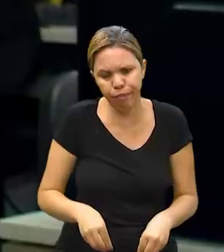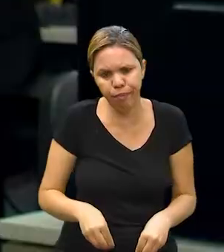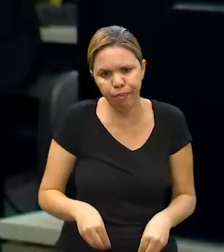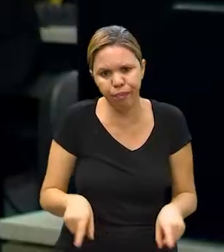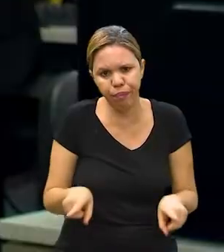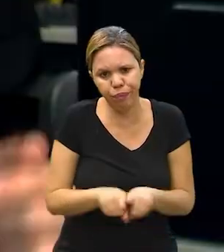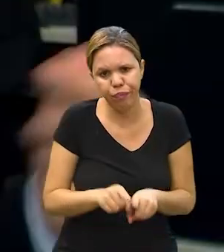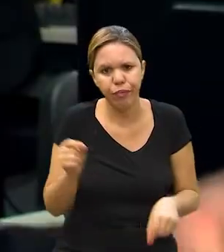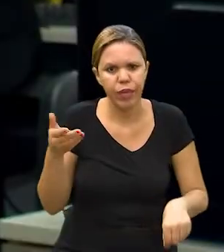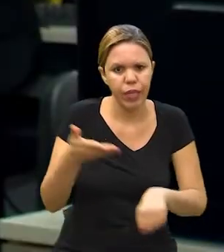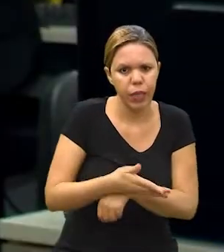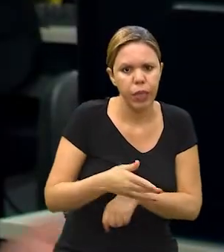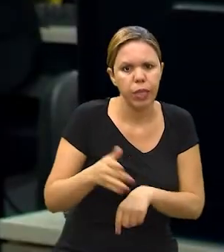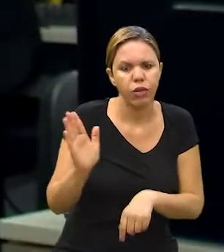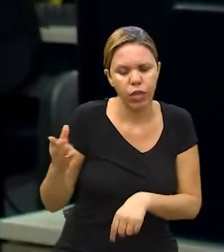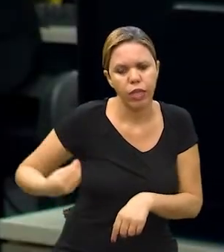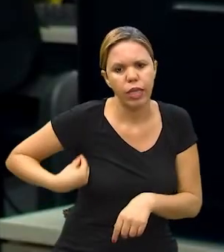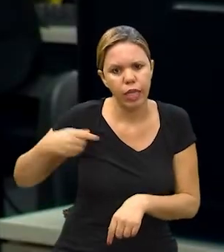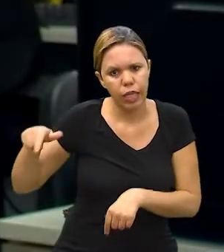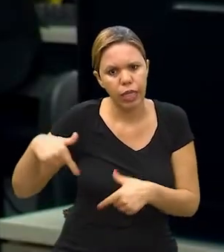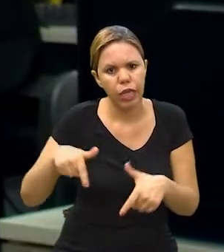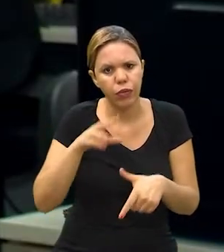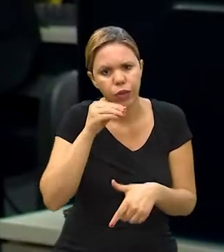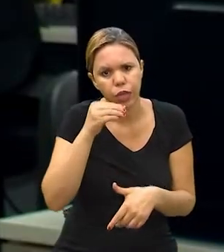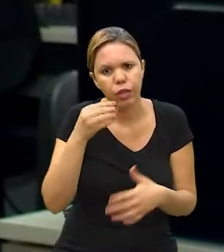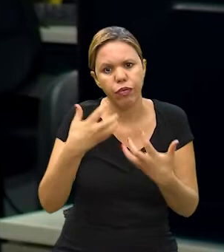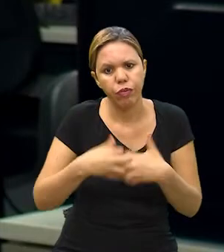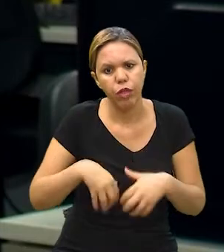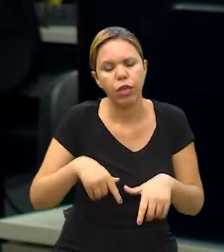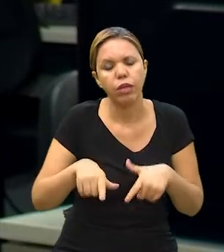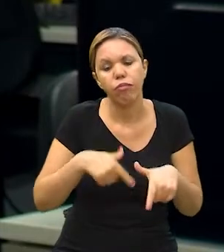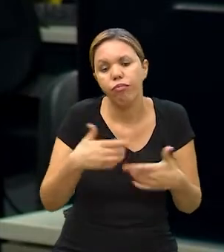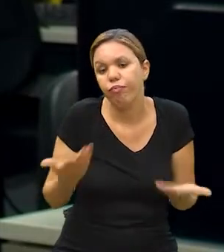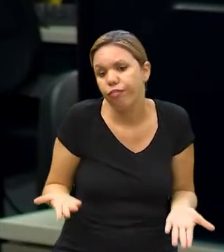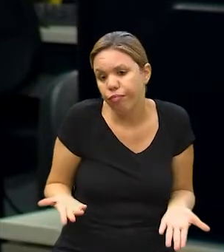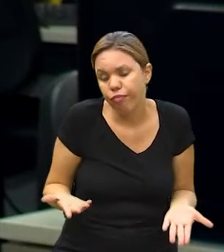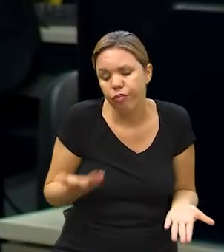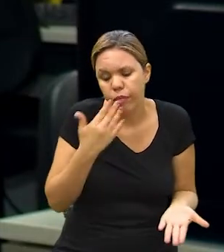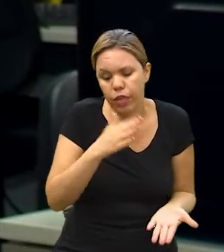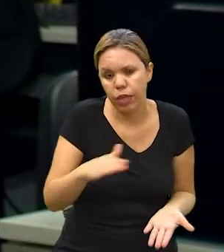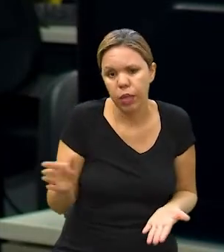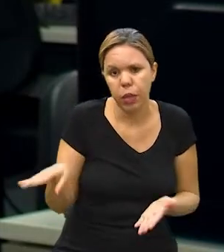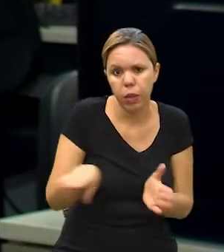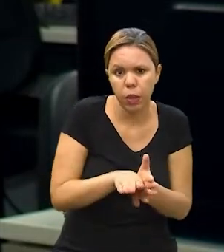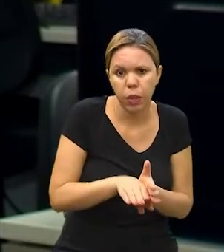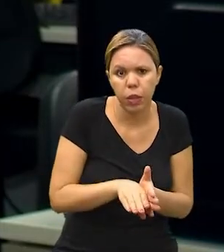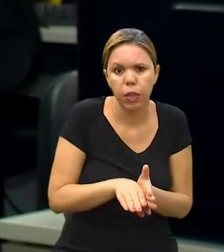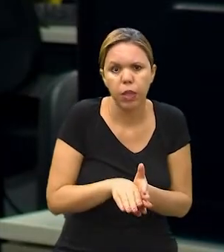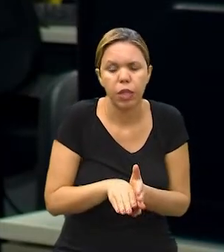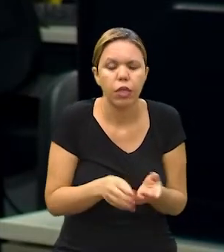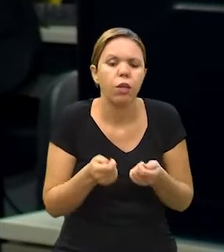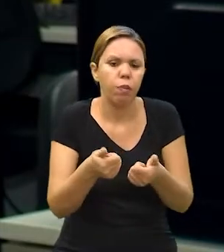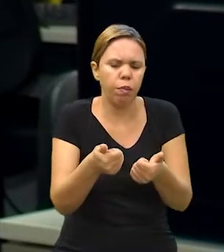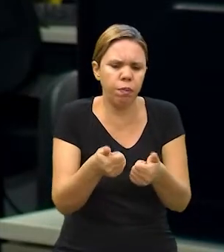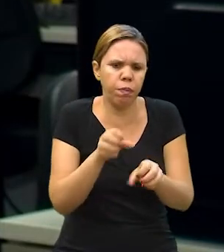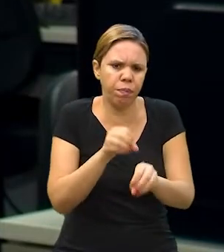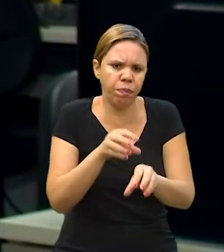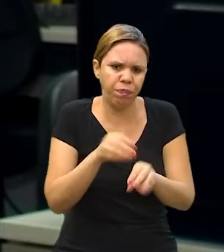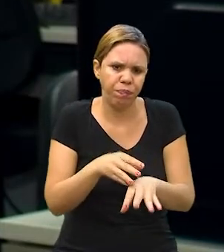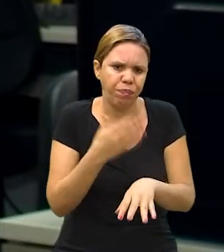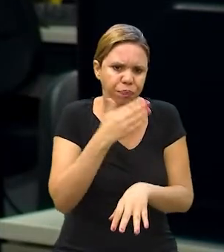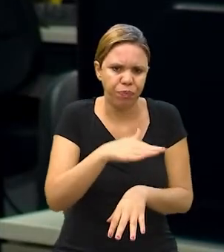tanto para quem entra, quanto para quem já está lá, quanto para o funcionamento, quanto para os trabalhadores, que são as crianças recebendo uma oferta de educação